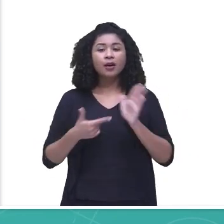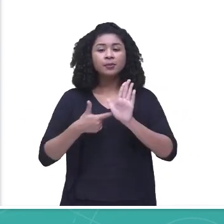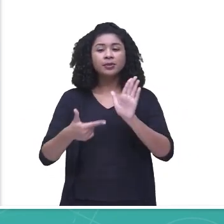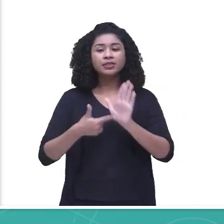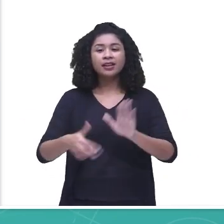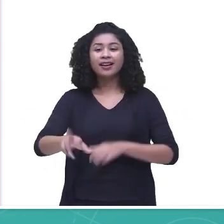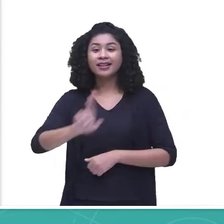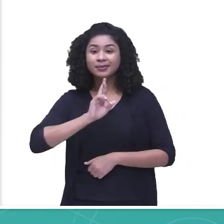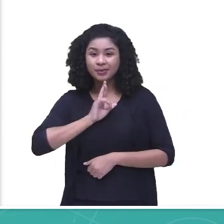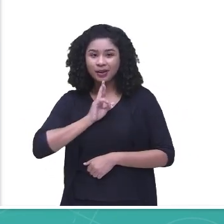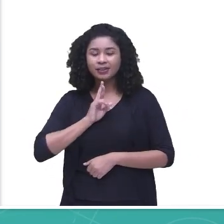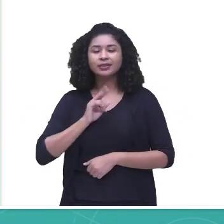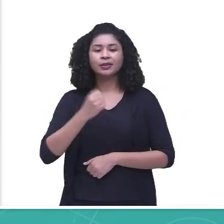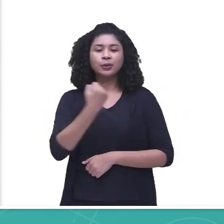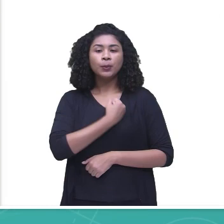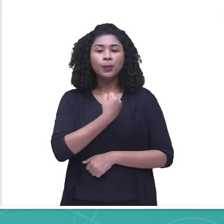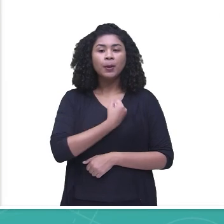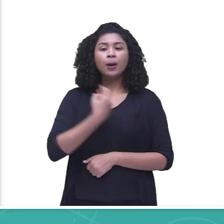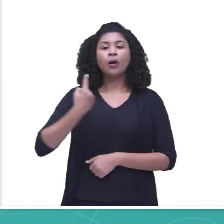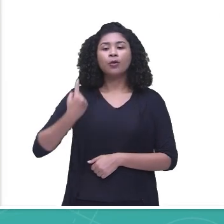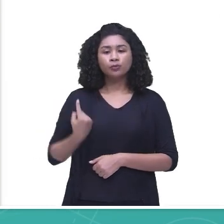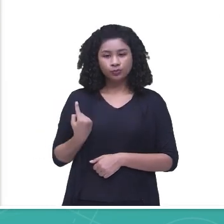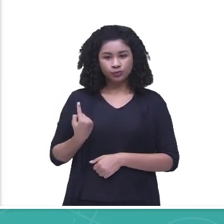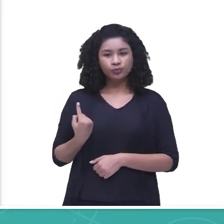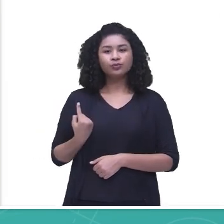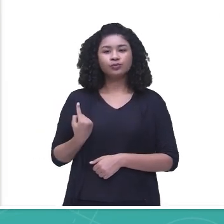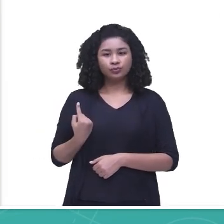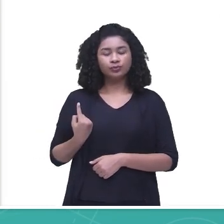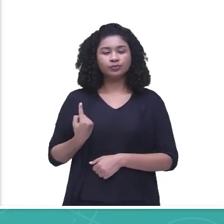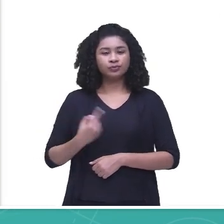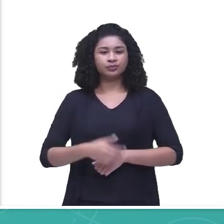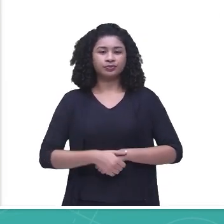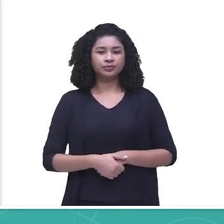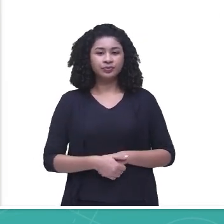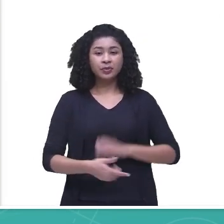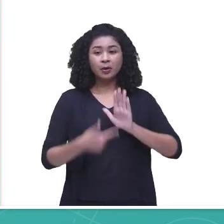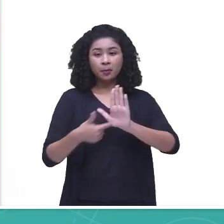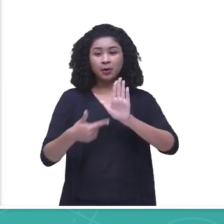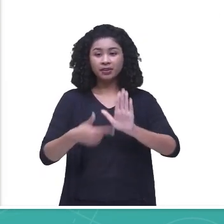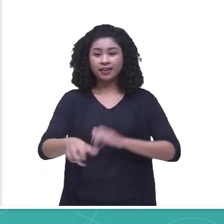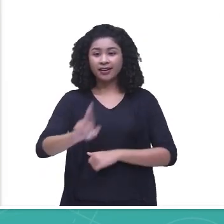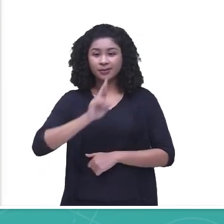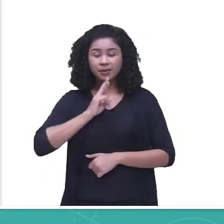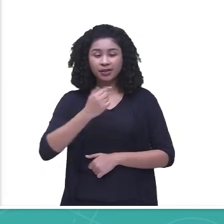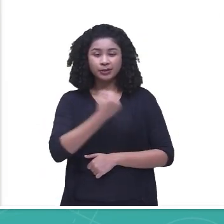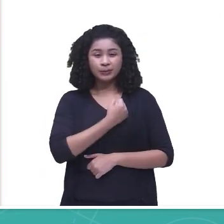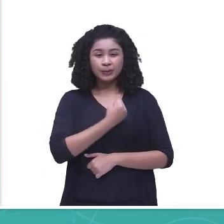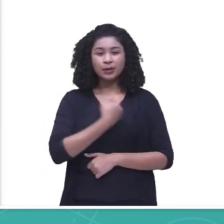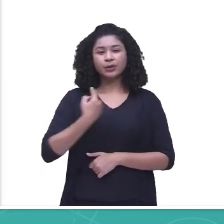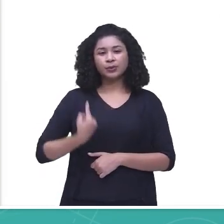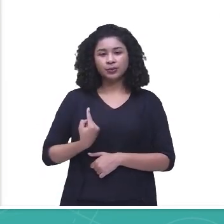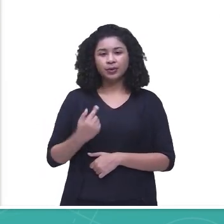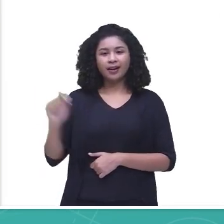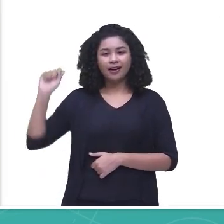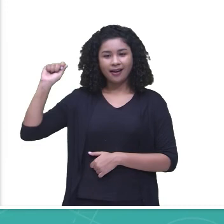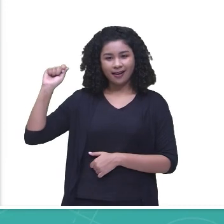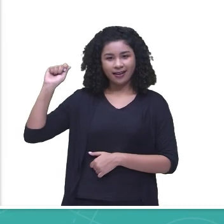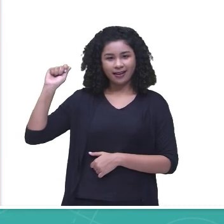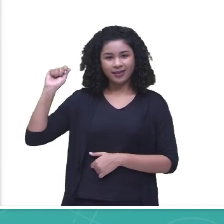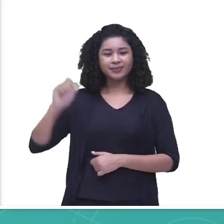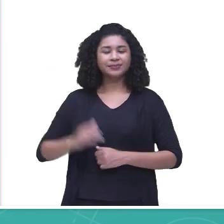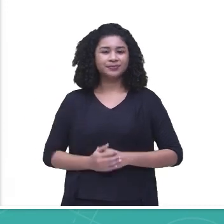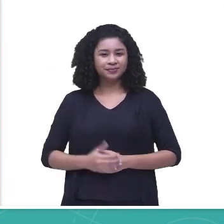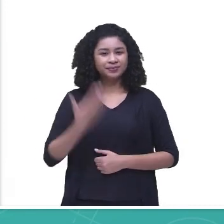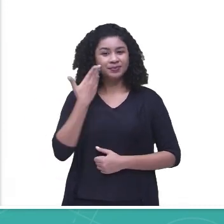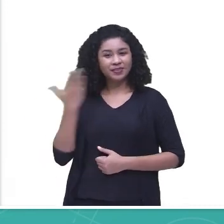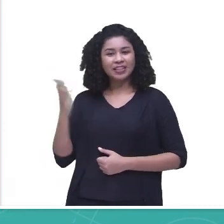começar pela questão número 1. Né? Vou mostrar o gabarito aí da primeira questão, né? A letra A. Então, sim,